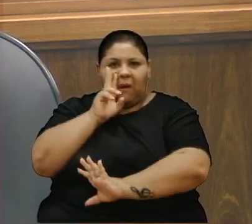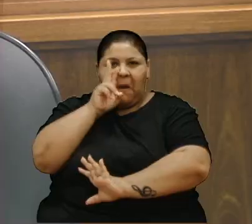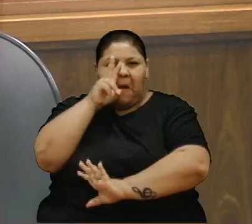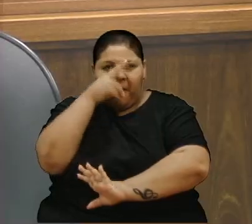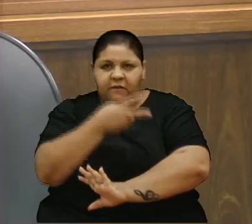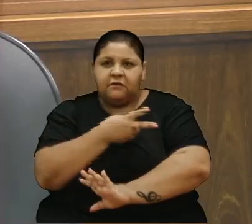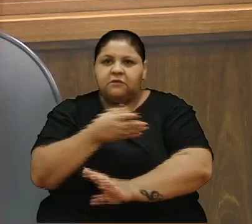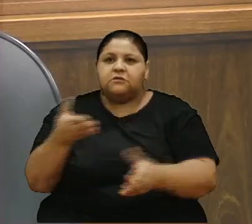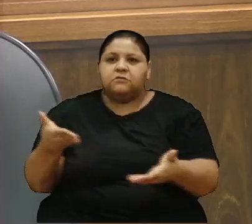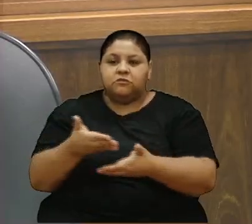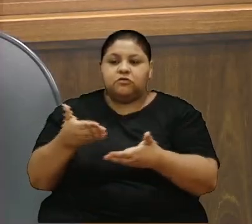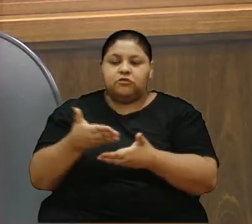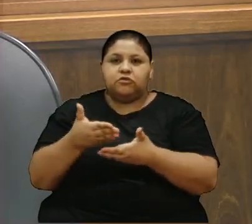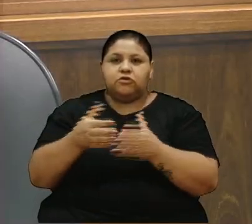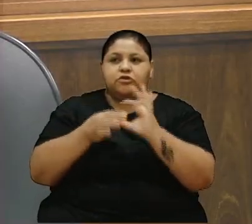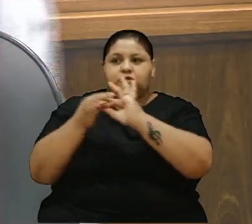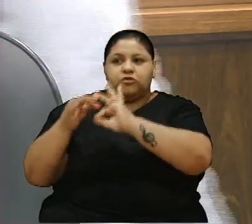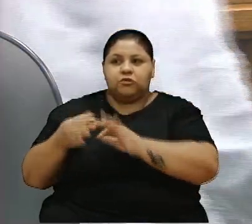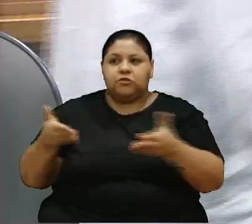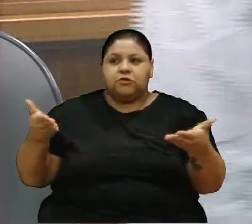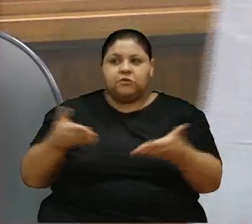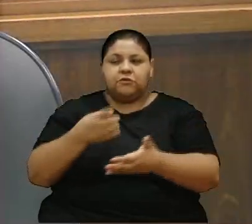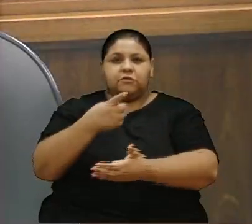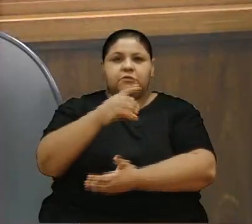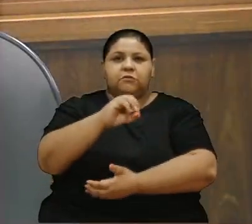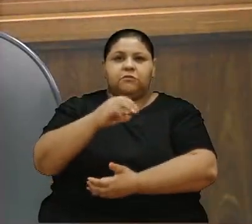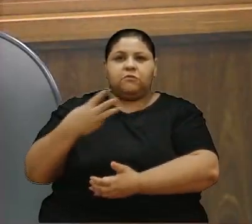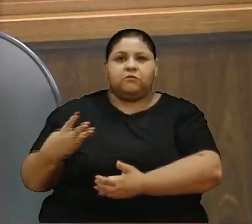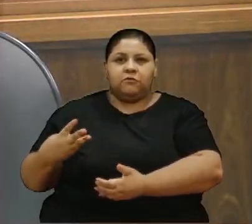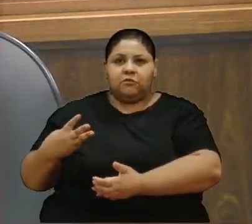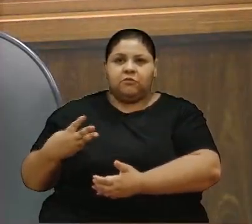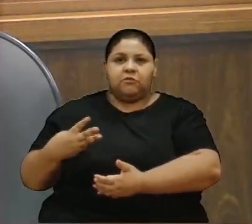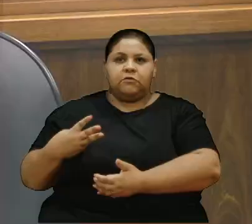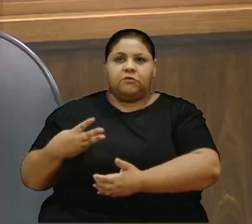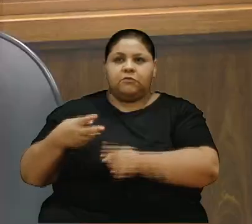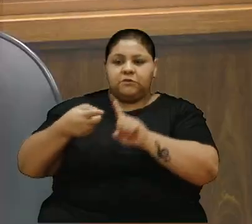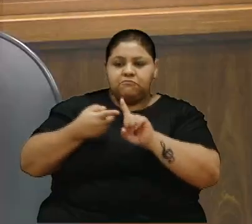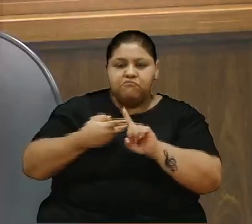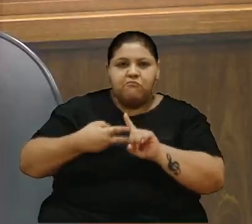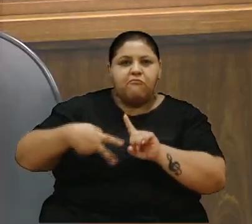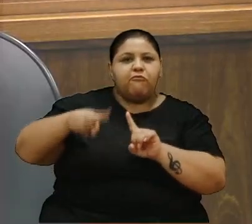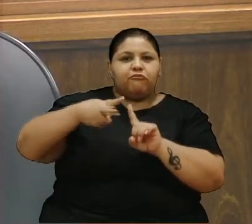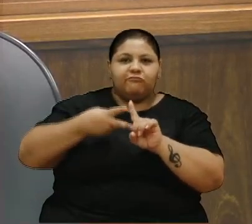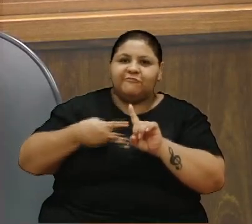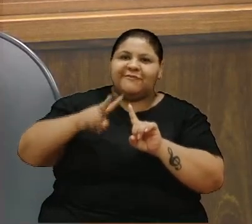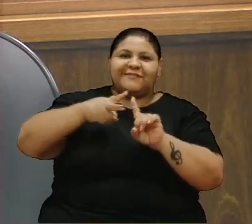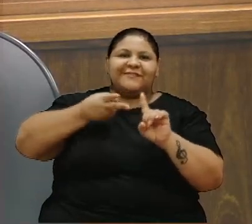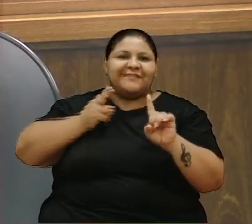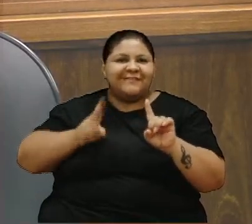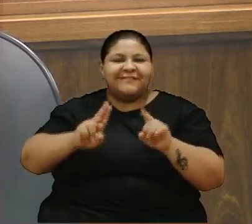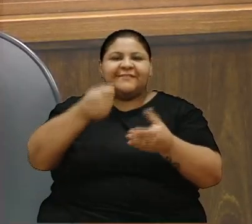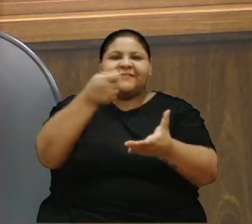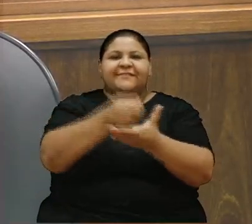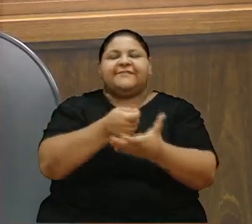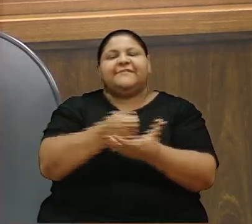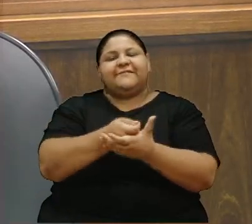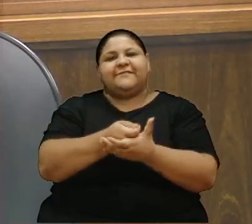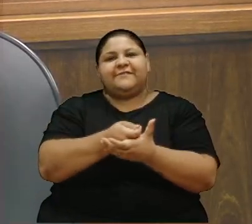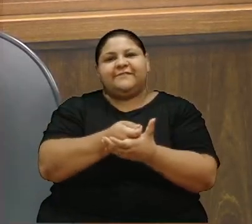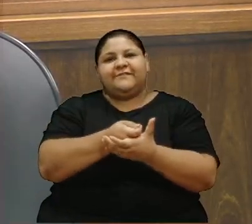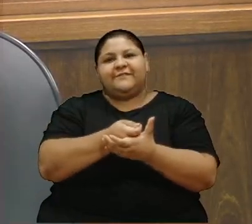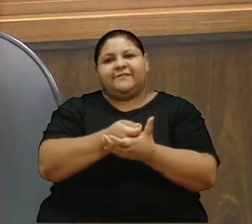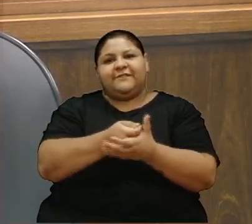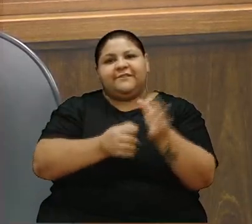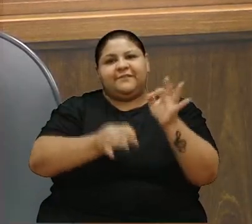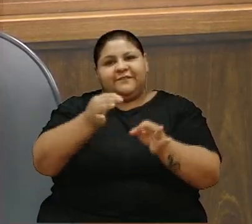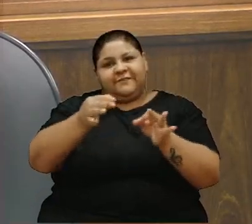quando estamos em conjunto, então que esses 103 anos se multipliquem e que a gente continue na luta incessante pela